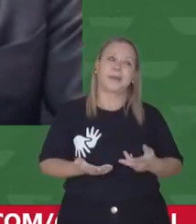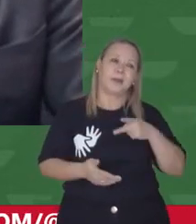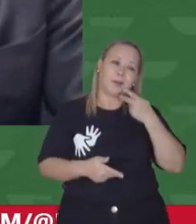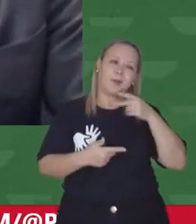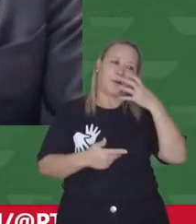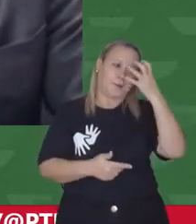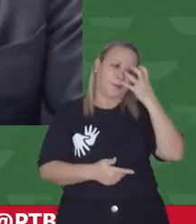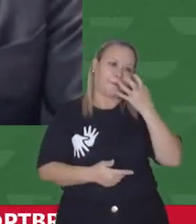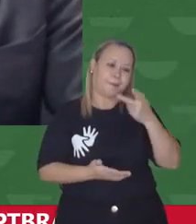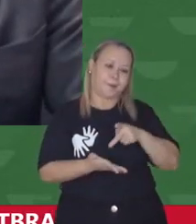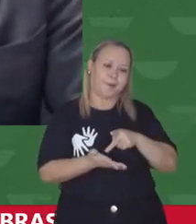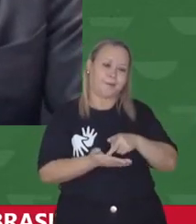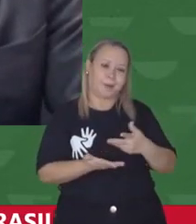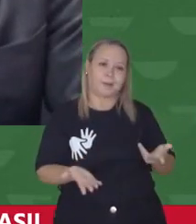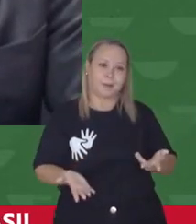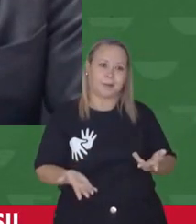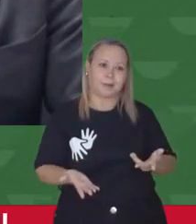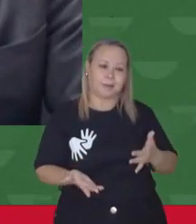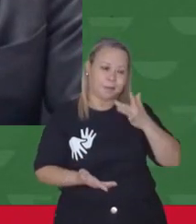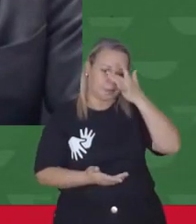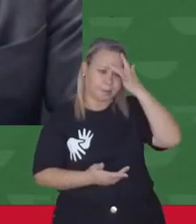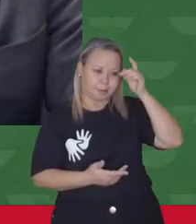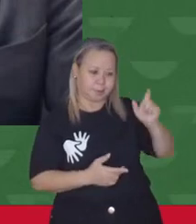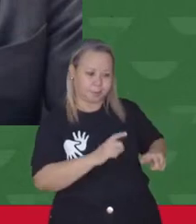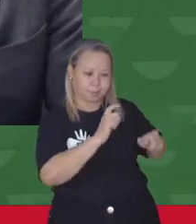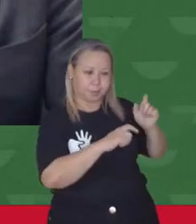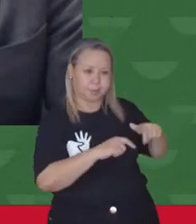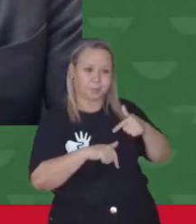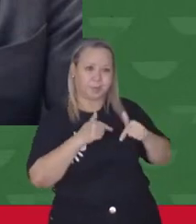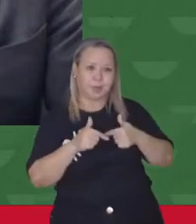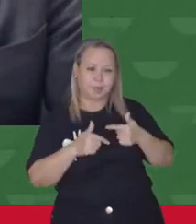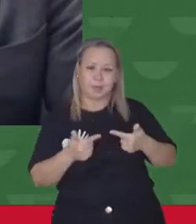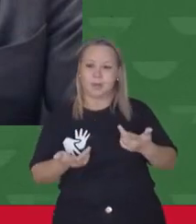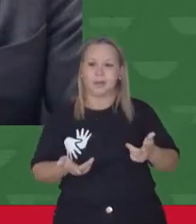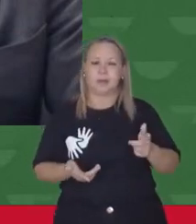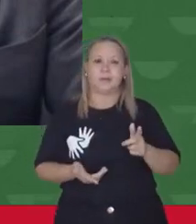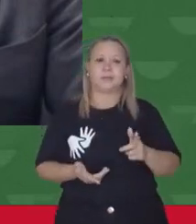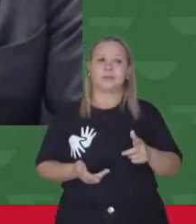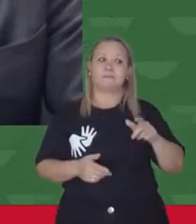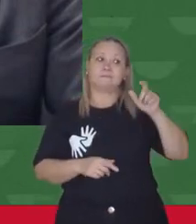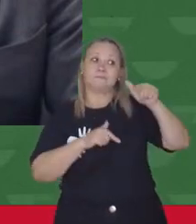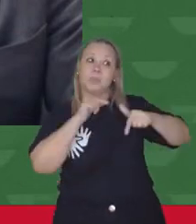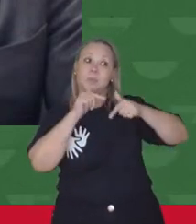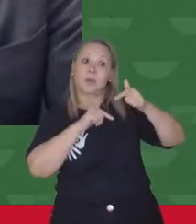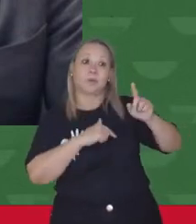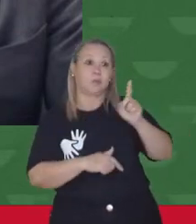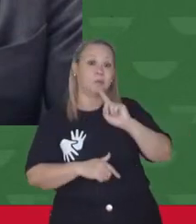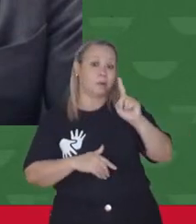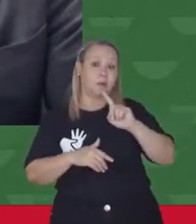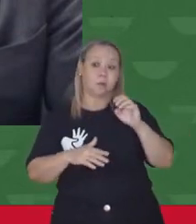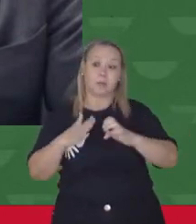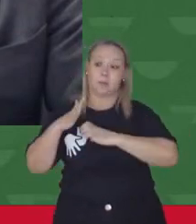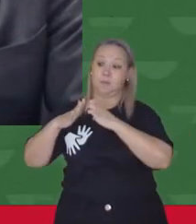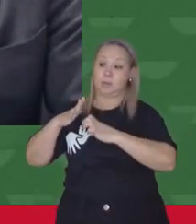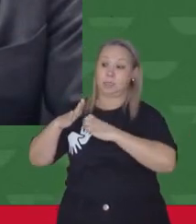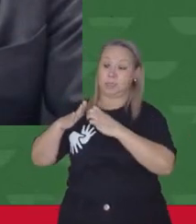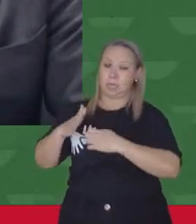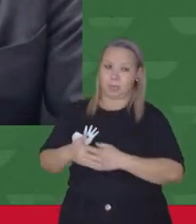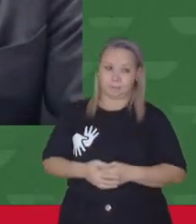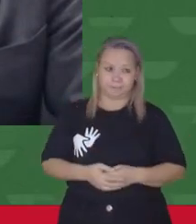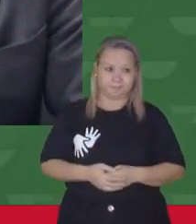pessoas que trabalham nessas plataformas são trabalhadores, né, não são empresários, apesar de não terem uma carteira assinada, eles